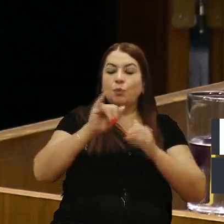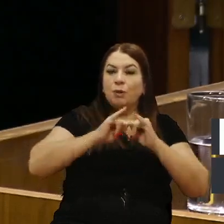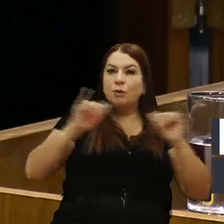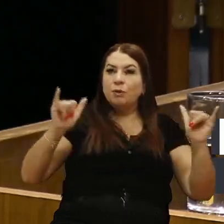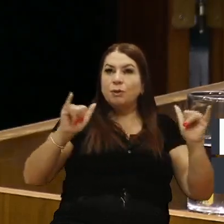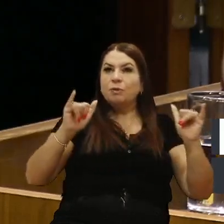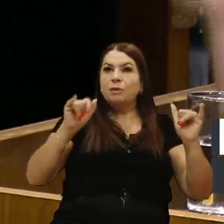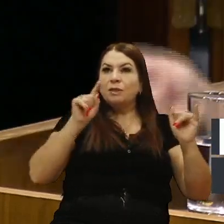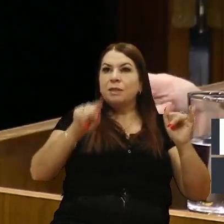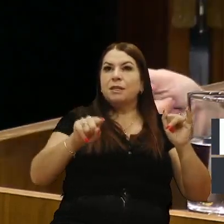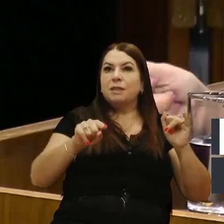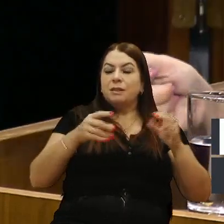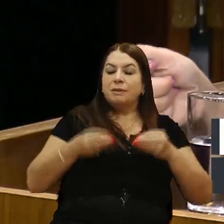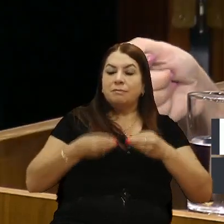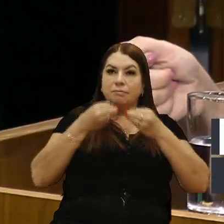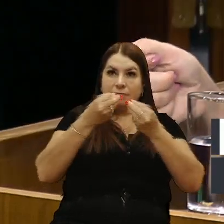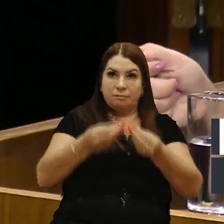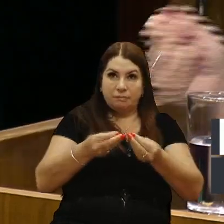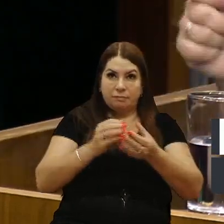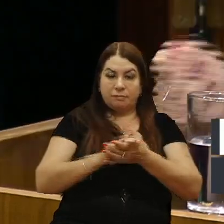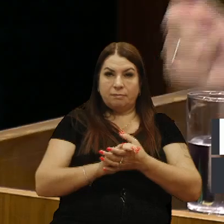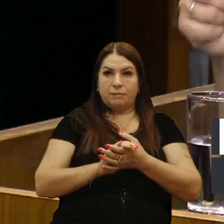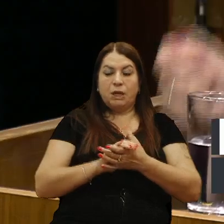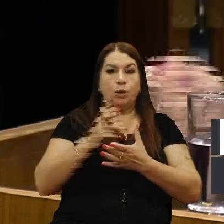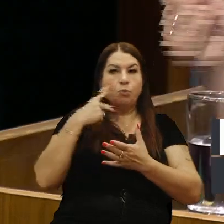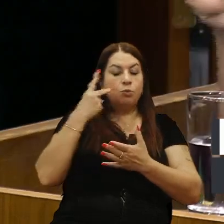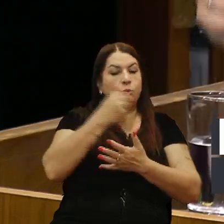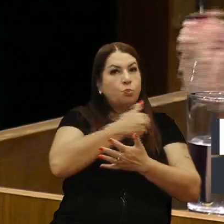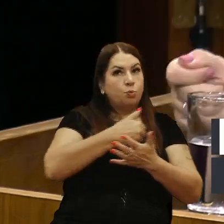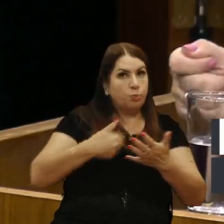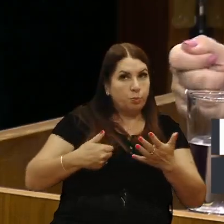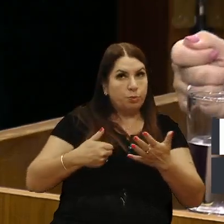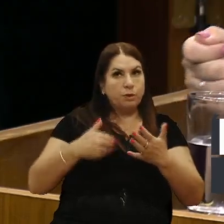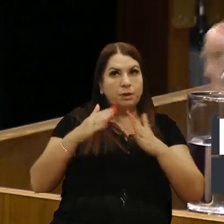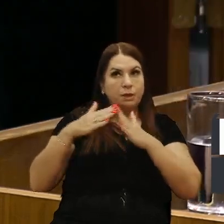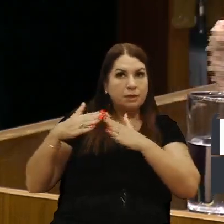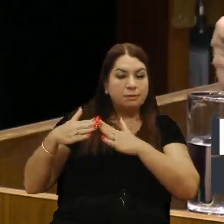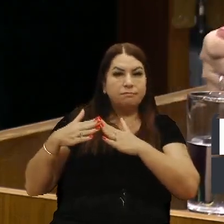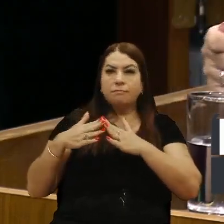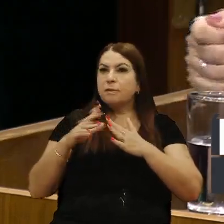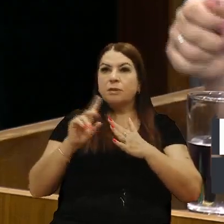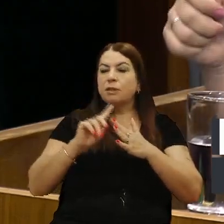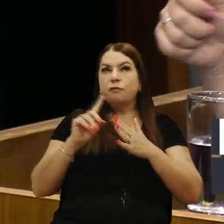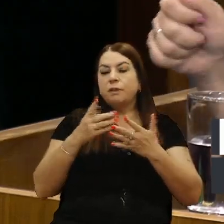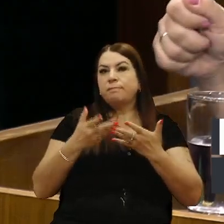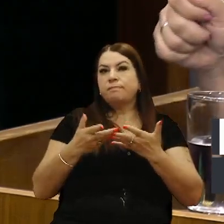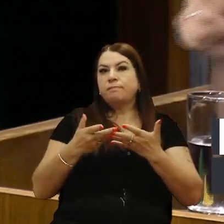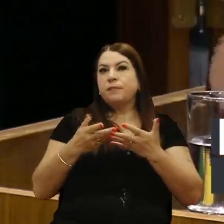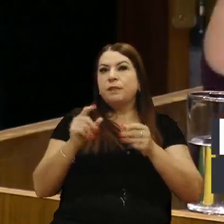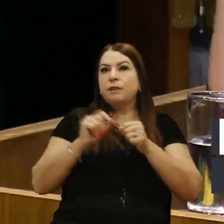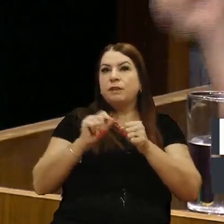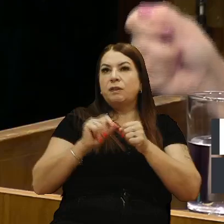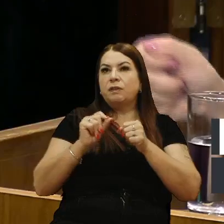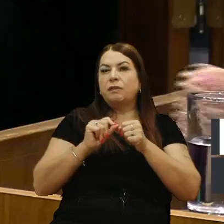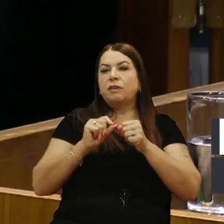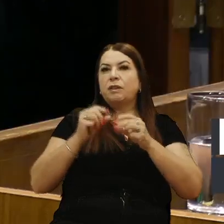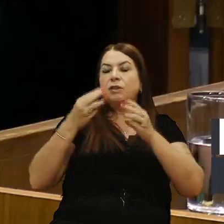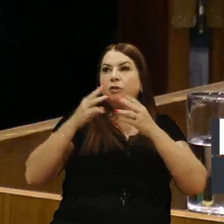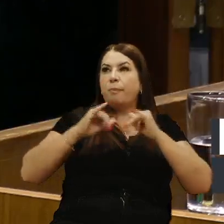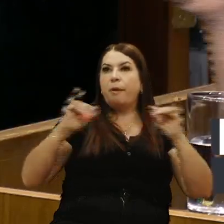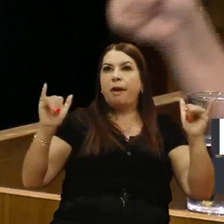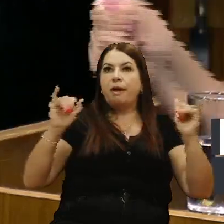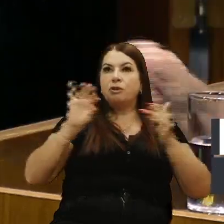se mede com a entrega. A política pública habitacional, ela não vai ser feita com um marketing